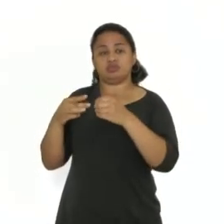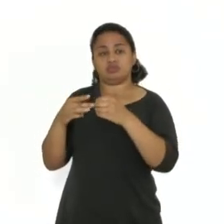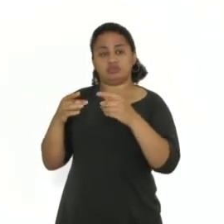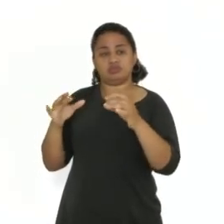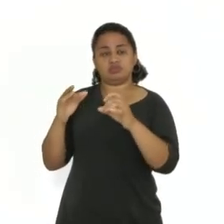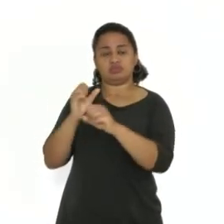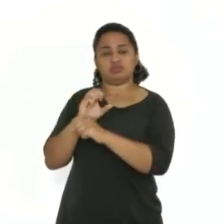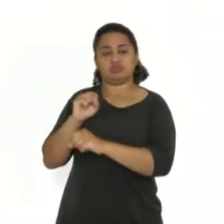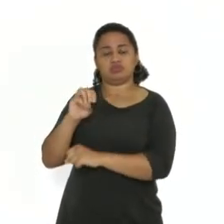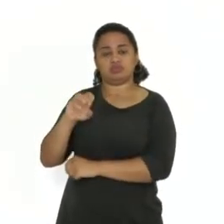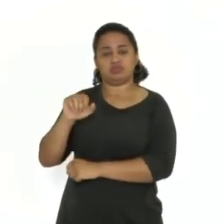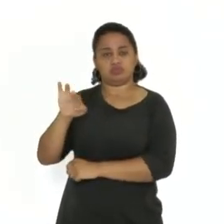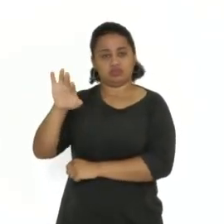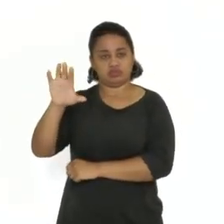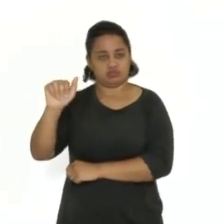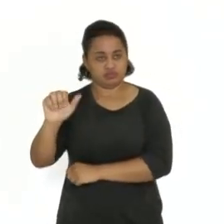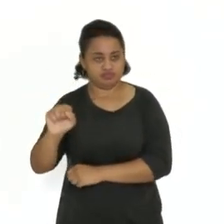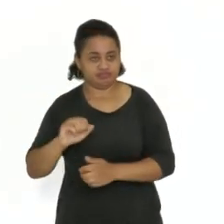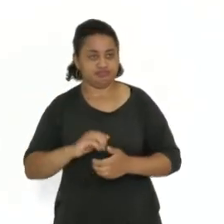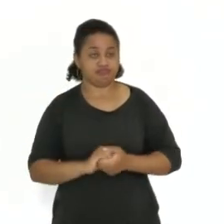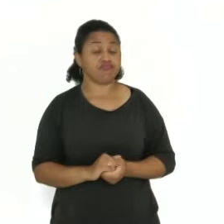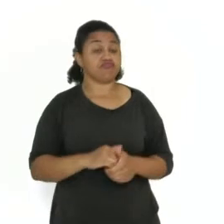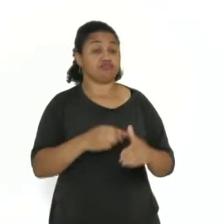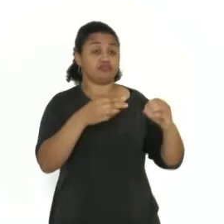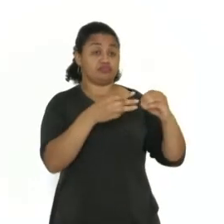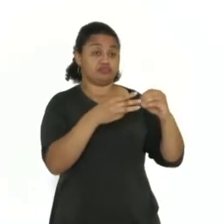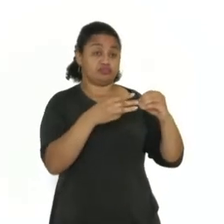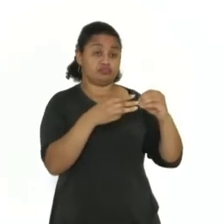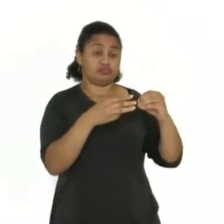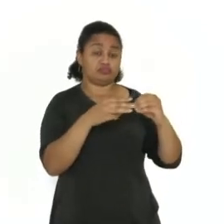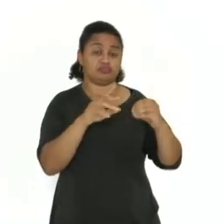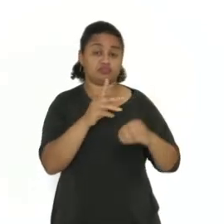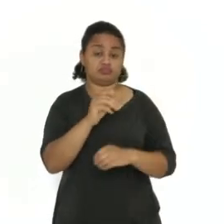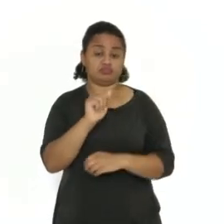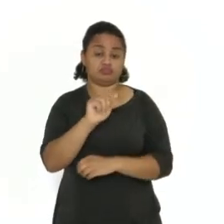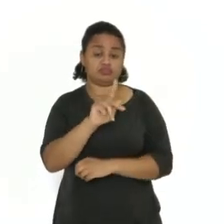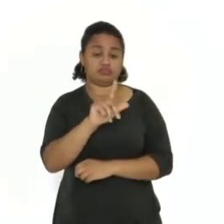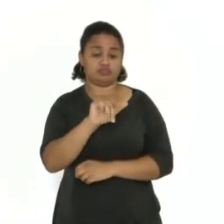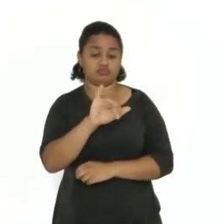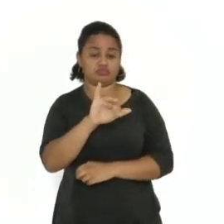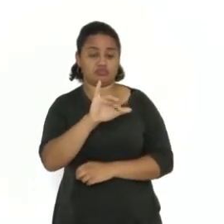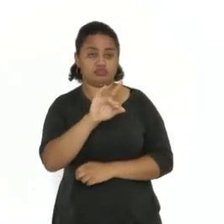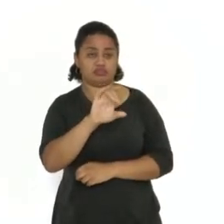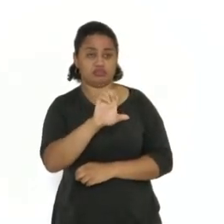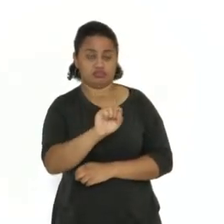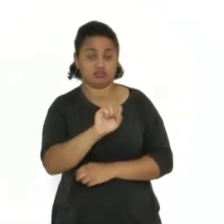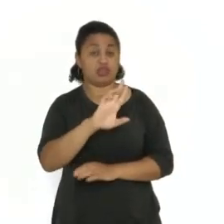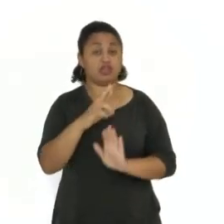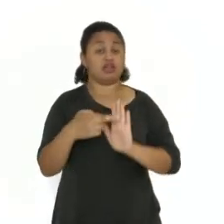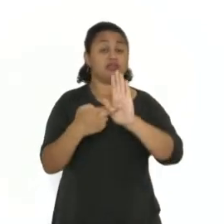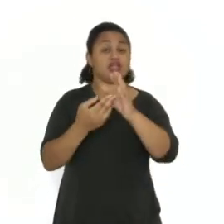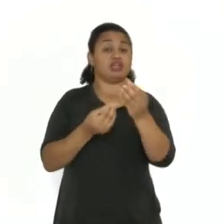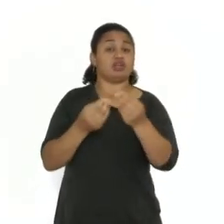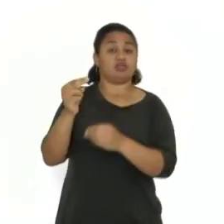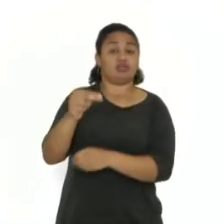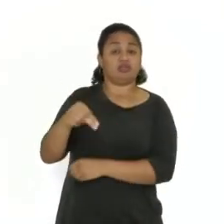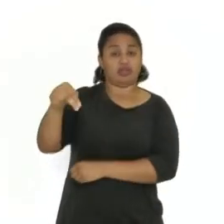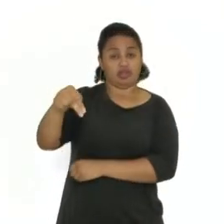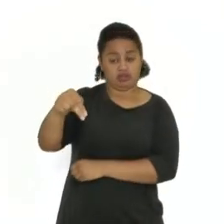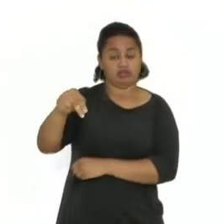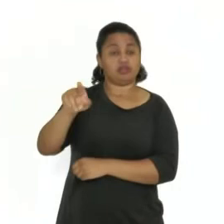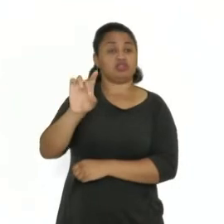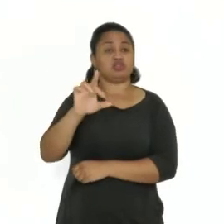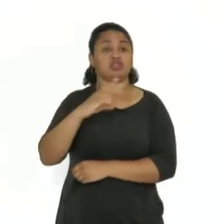somáticas. As células haploides, que a gente simboliza pela letrinha N, apresentam apenas apenas